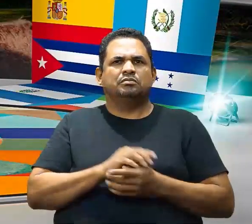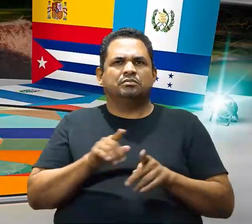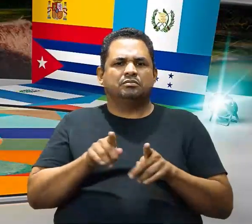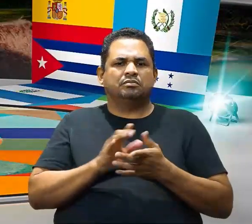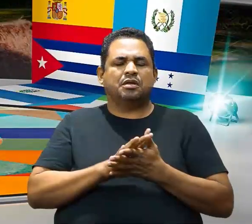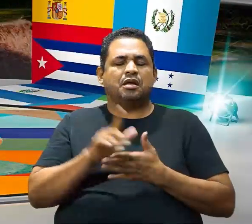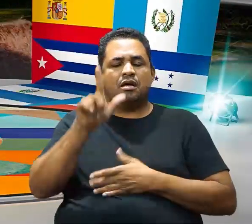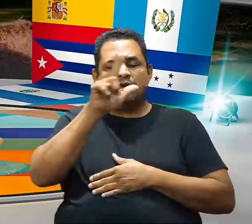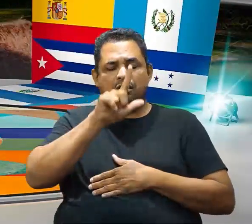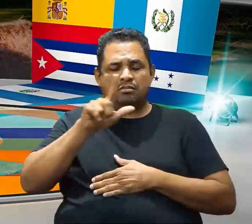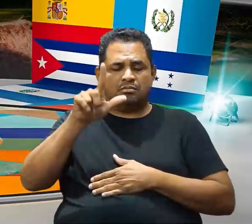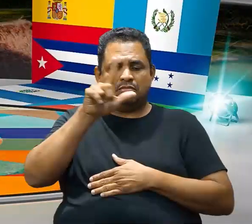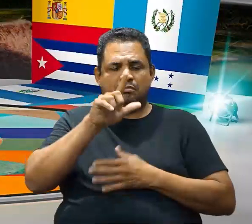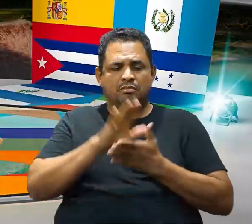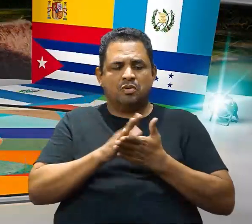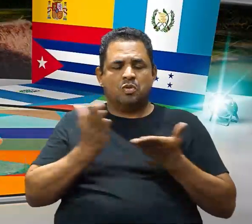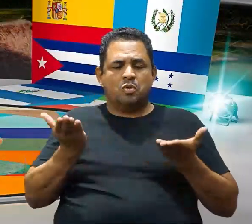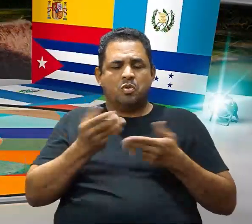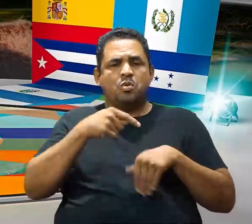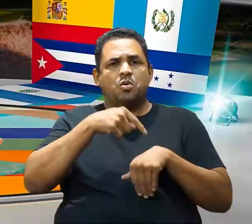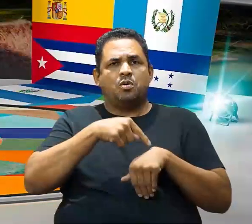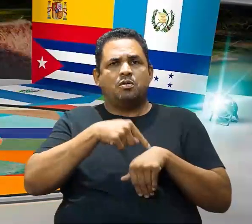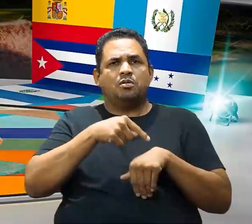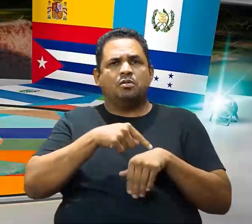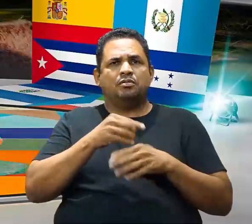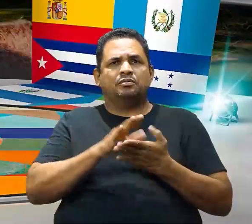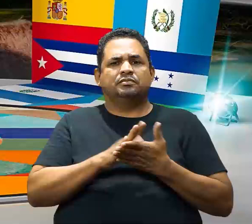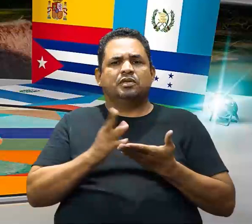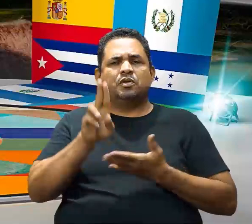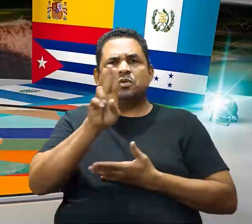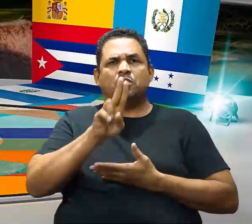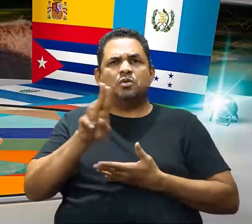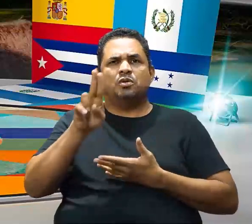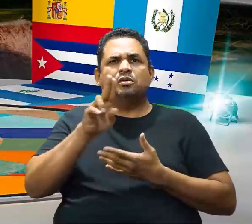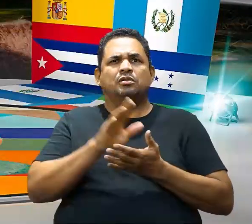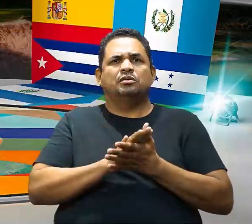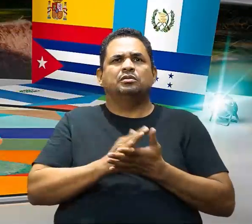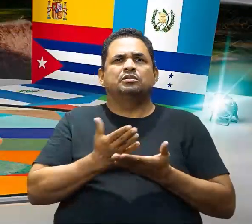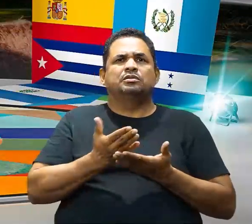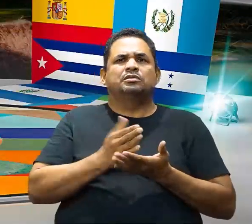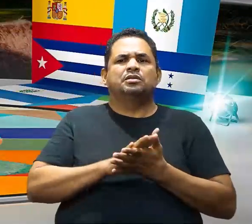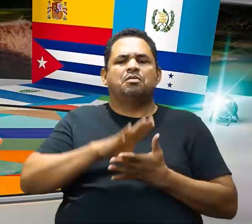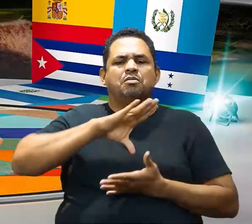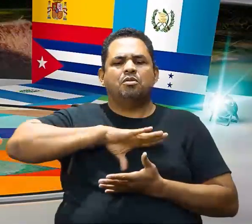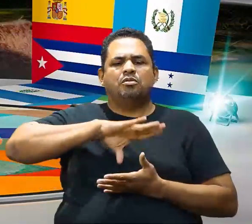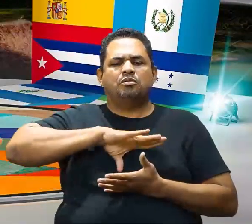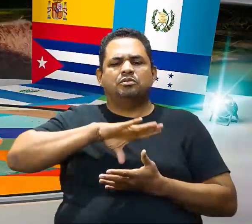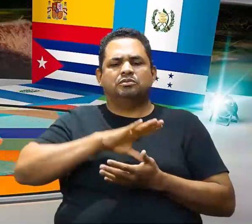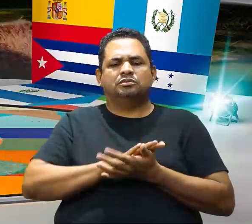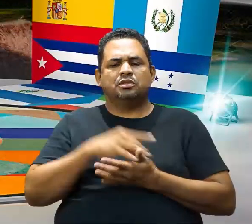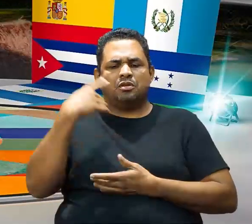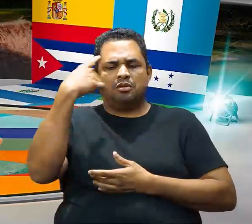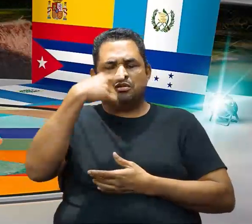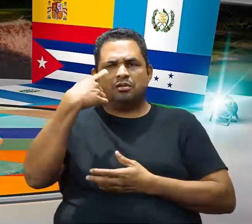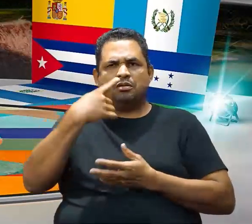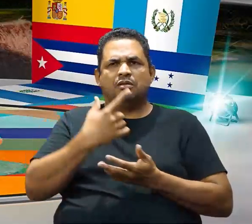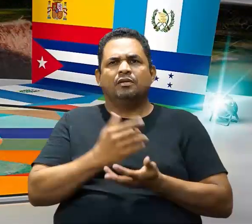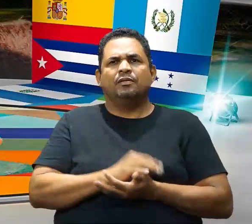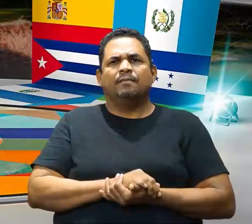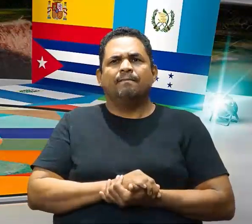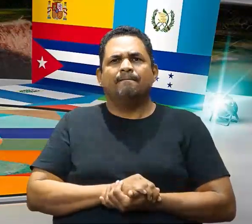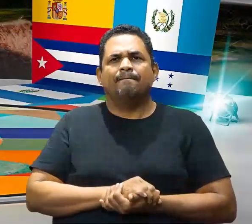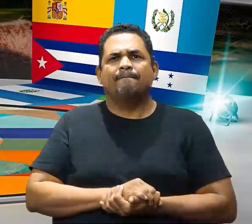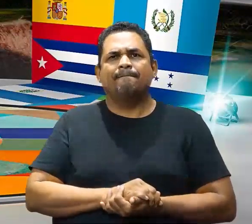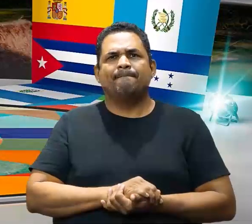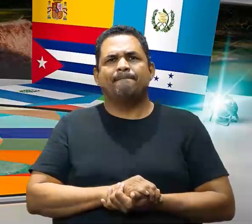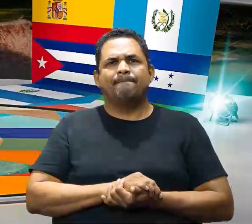literatura atual, que é muito utilizado, tanto em língua portuguesa quanto em língua espanhola, e